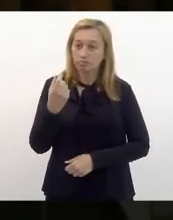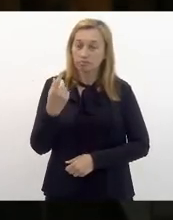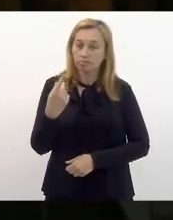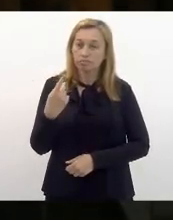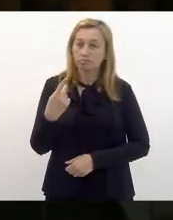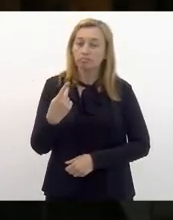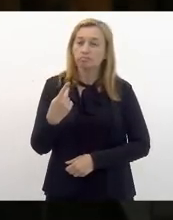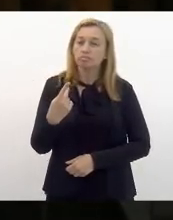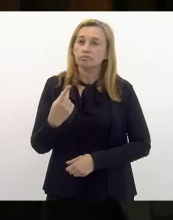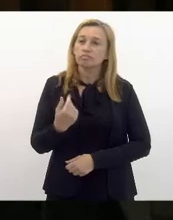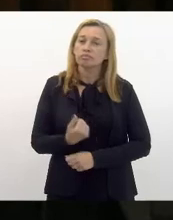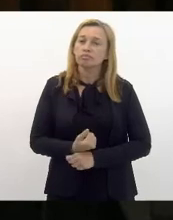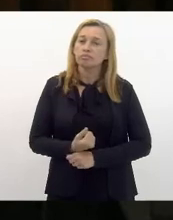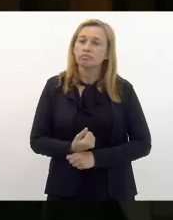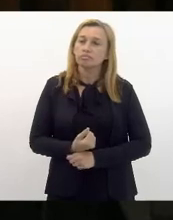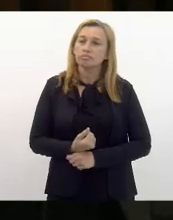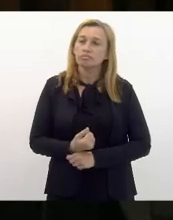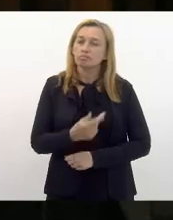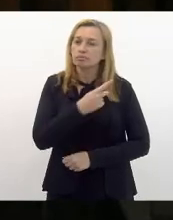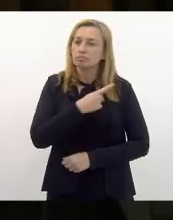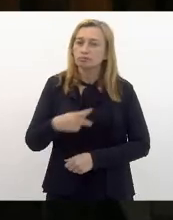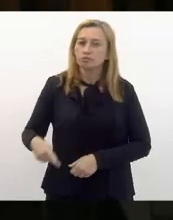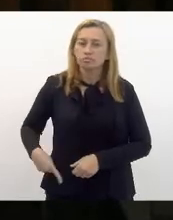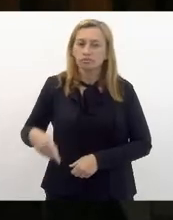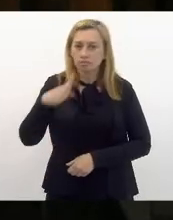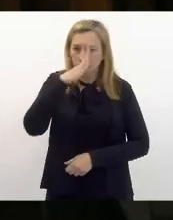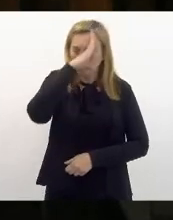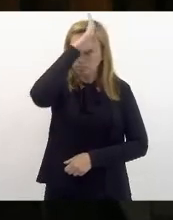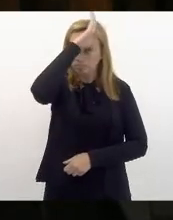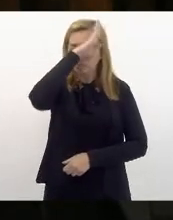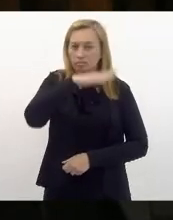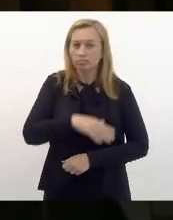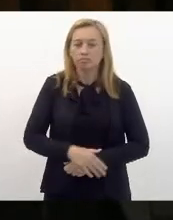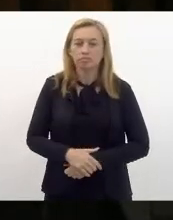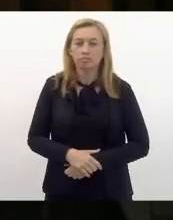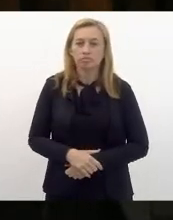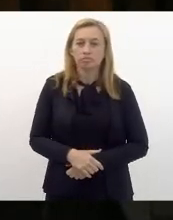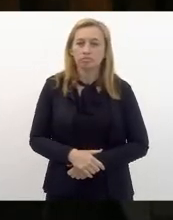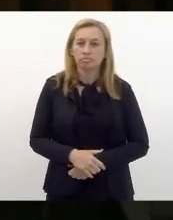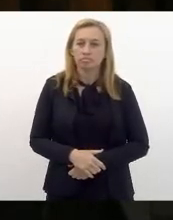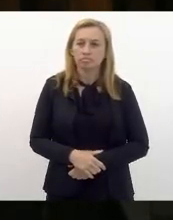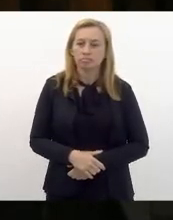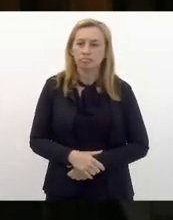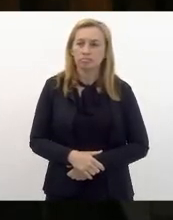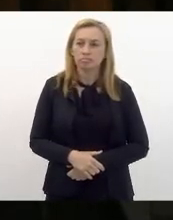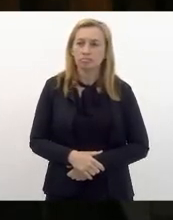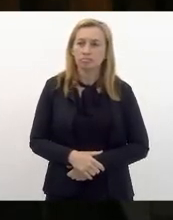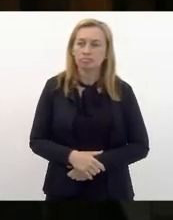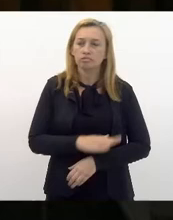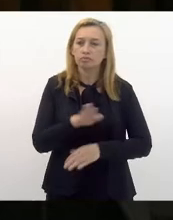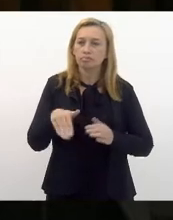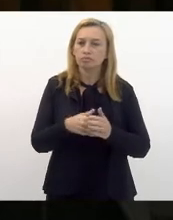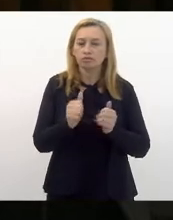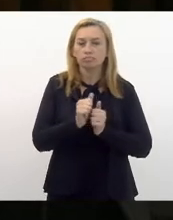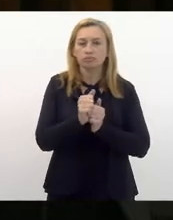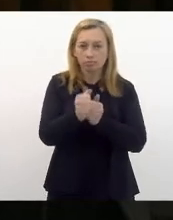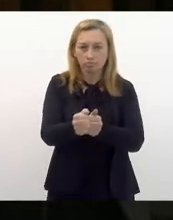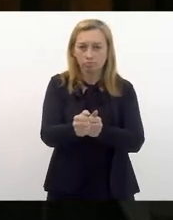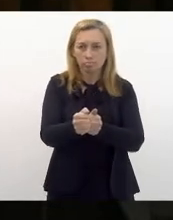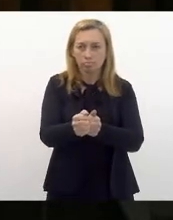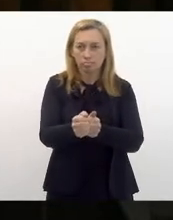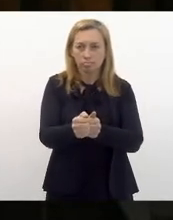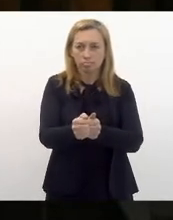quadros o presidente bolsonaro e aqueles que o seguem